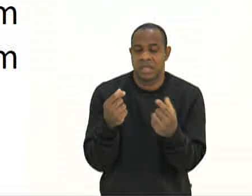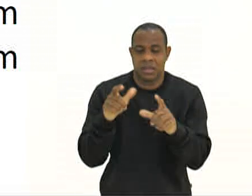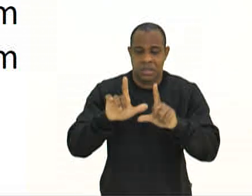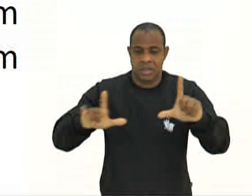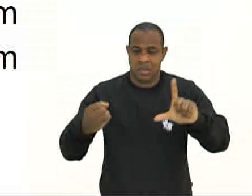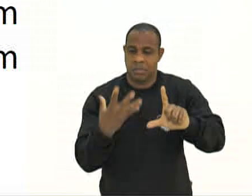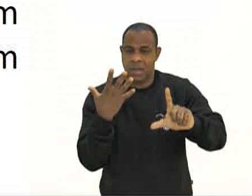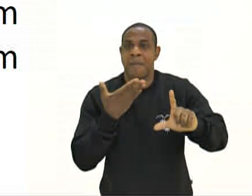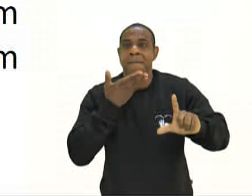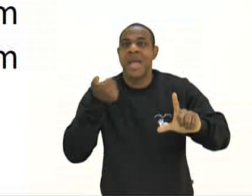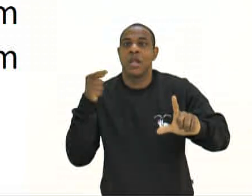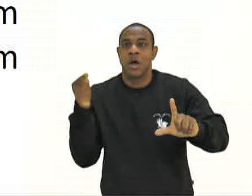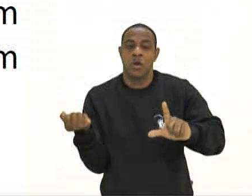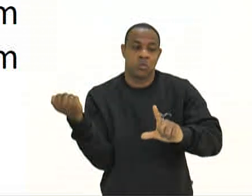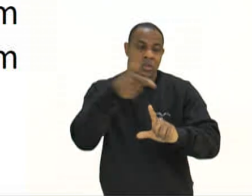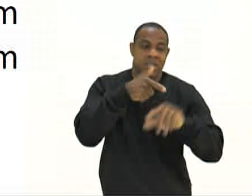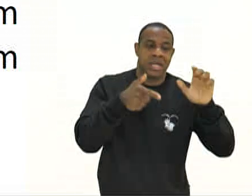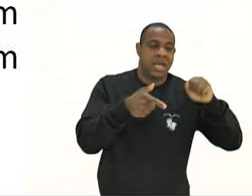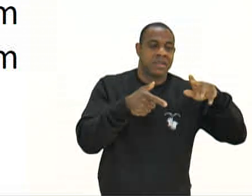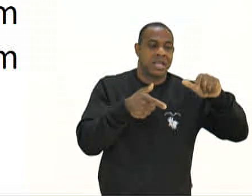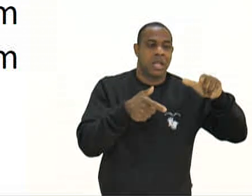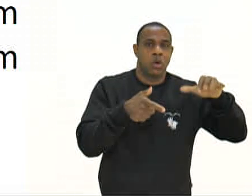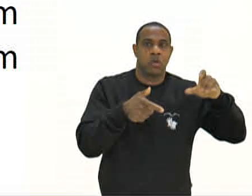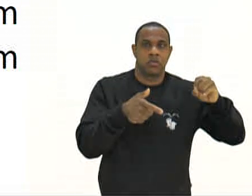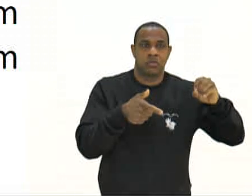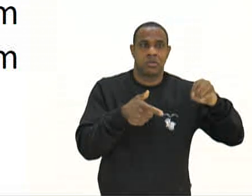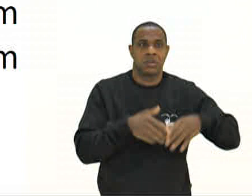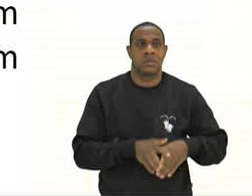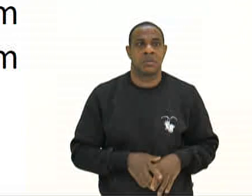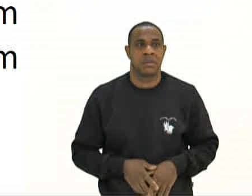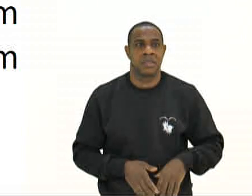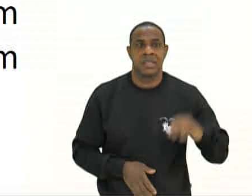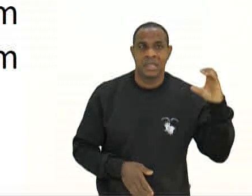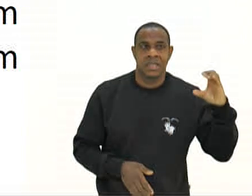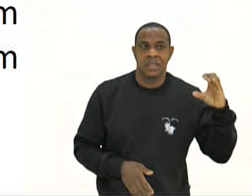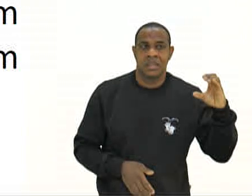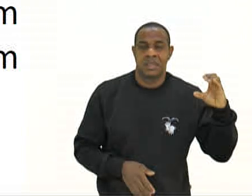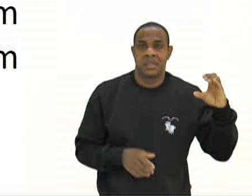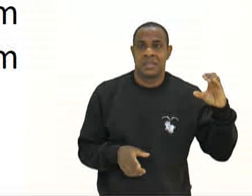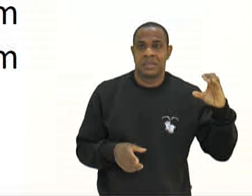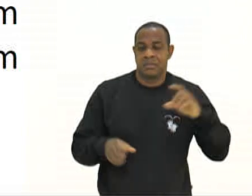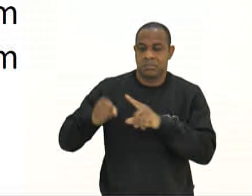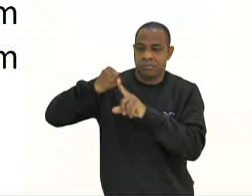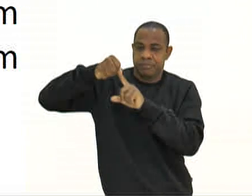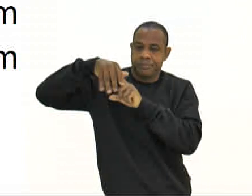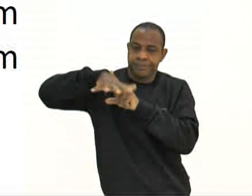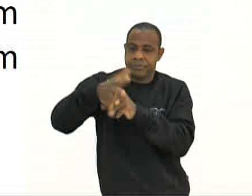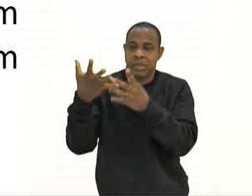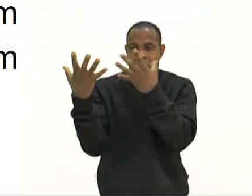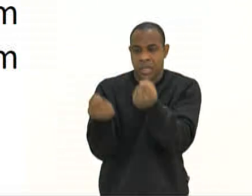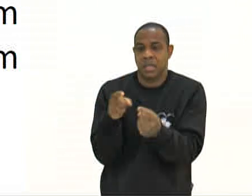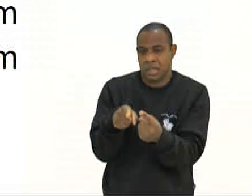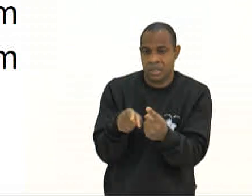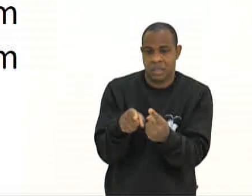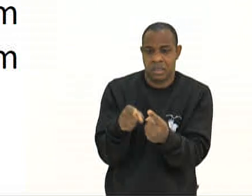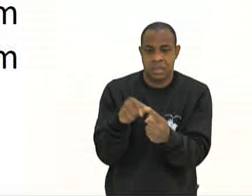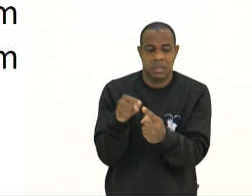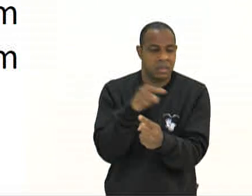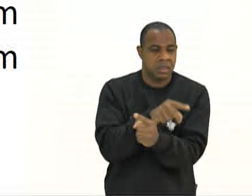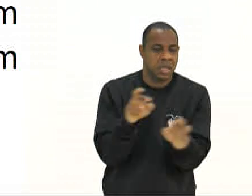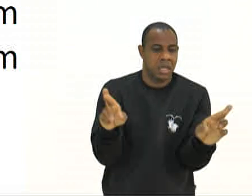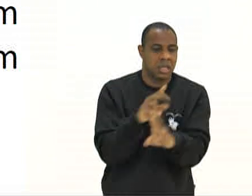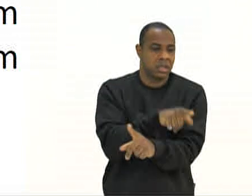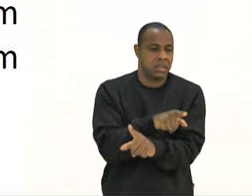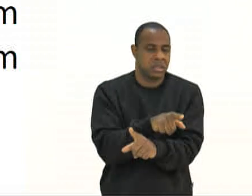sinal analógico. Na letra C, a recepção do sinal digital em relação ao sinal analógico demora cerca de